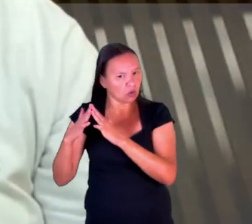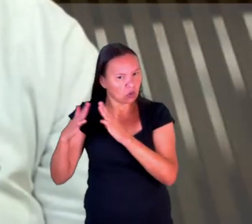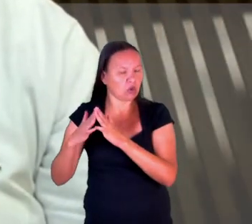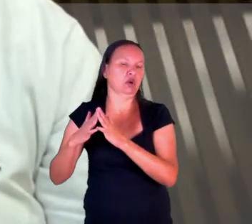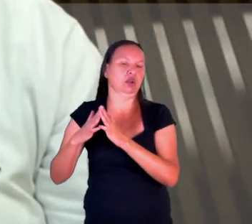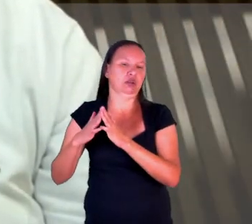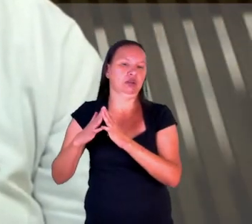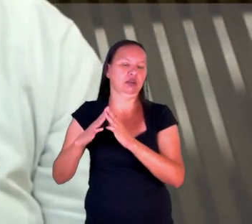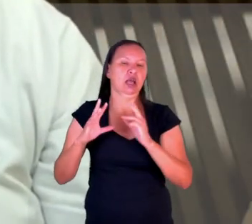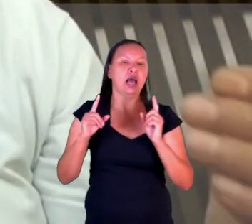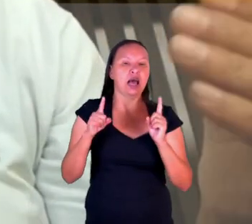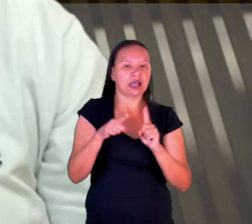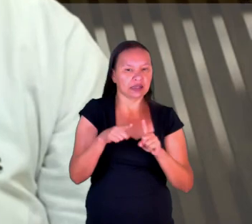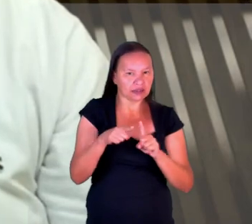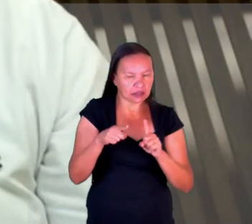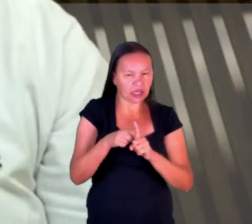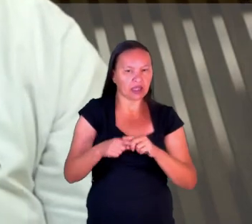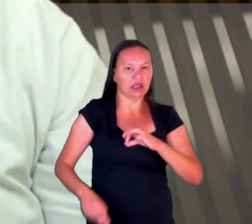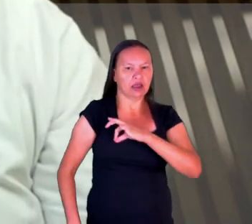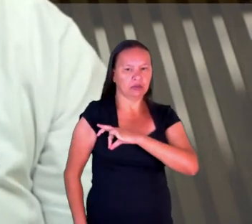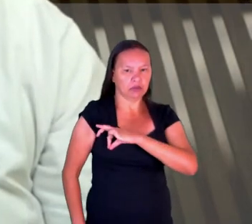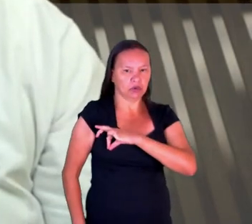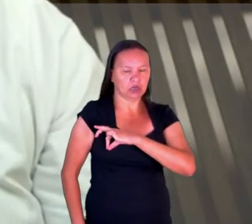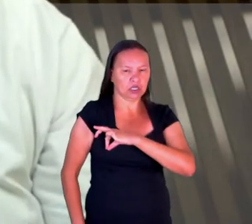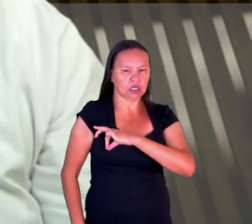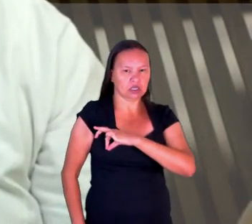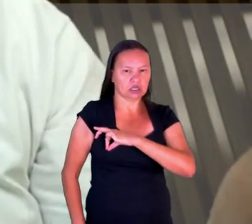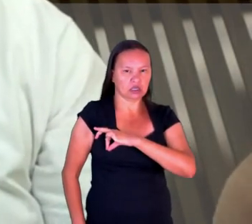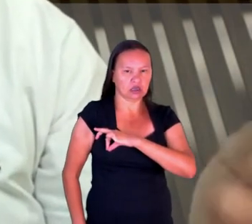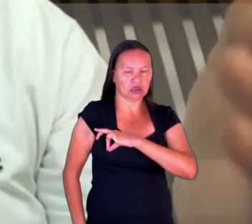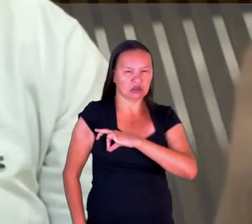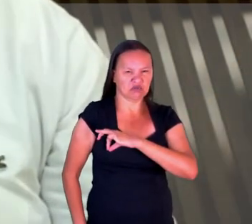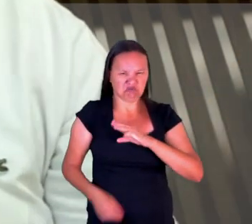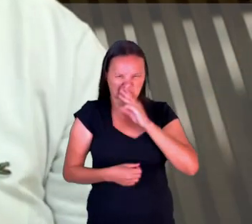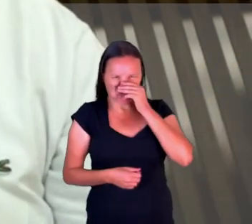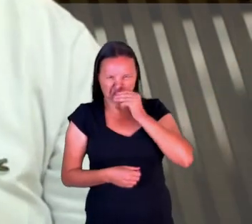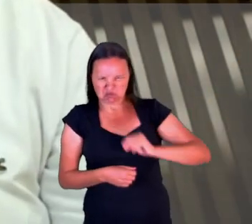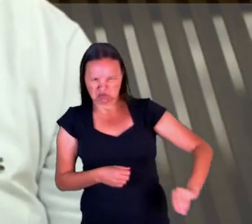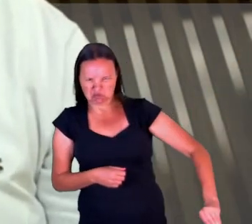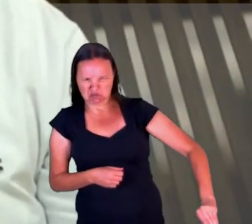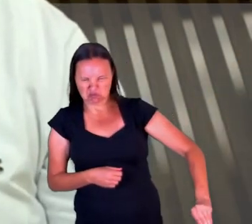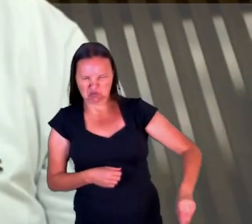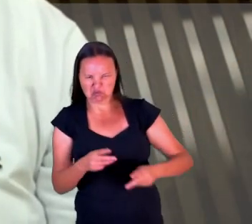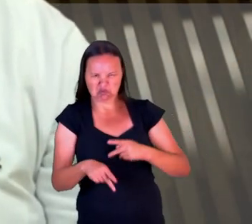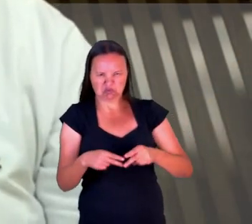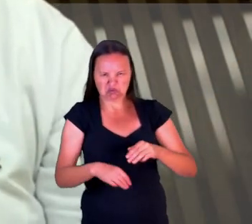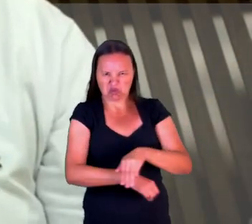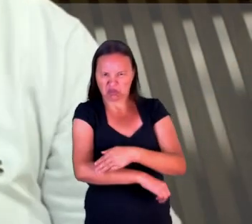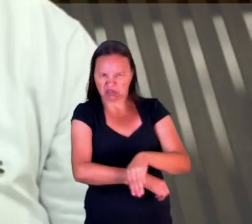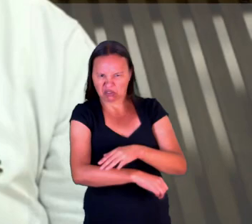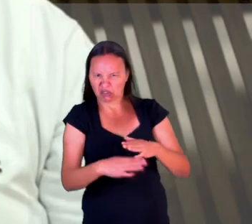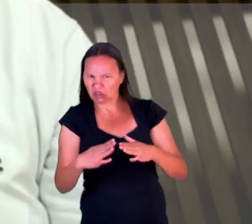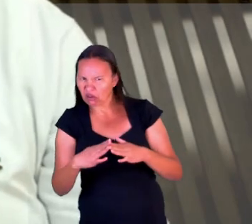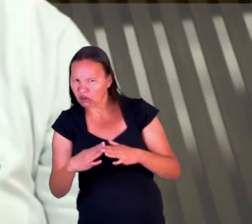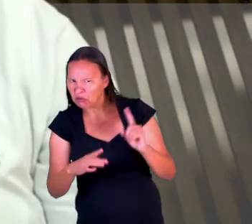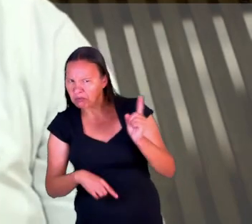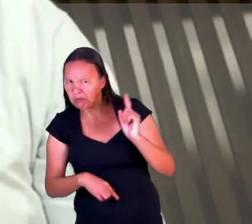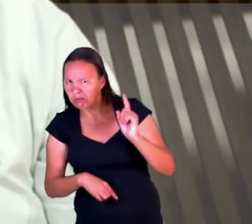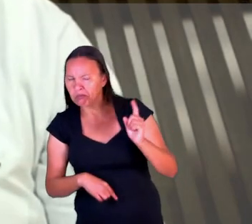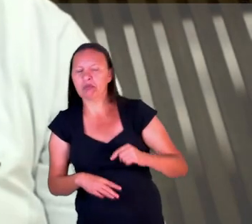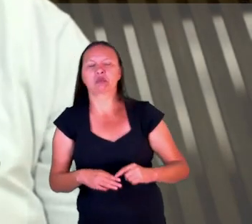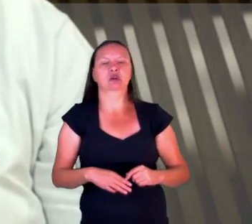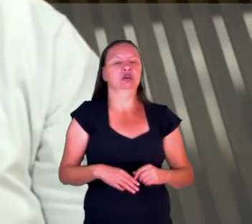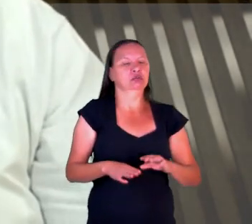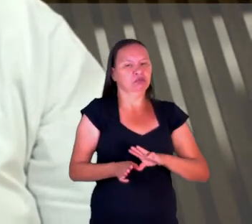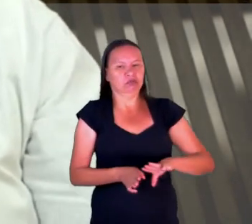próprias forças policiais muitas vezes têm reprimido a presença dessas pessoas elas têm ido mais para a periferia morando mais nos bairros